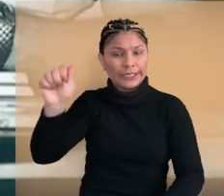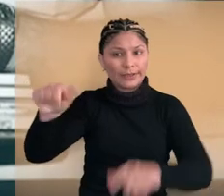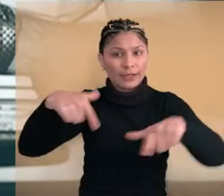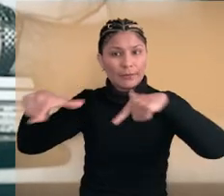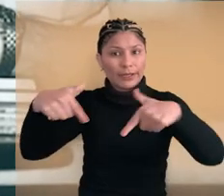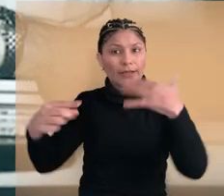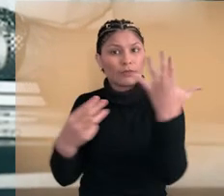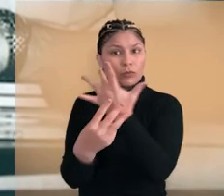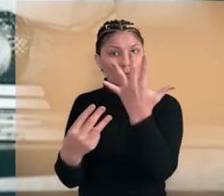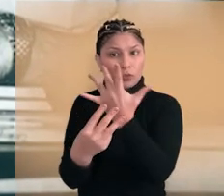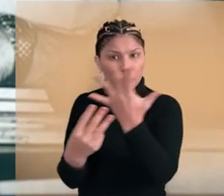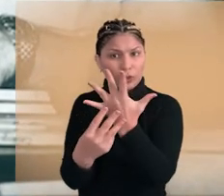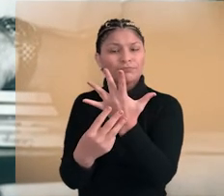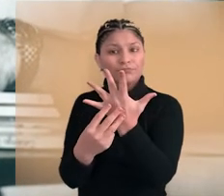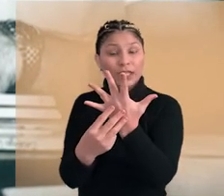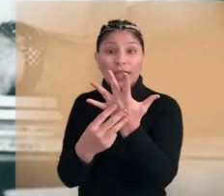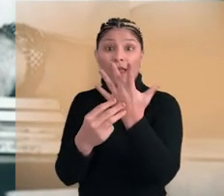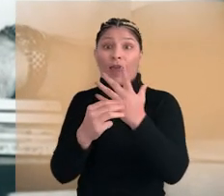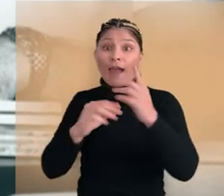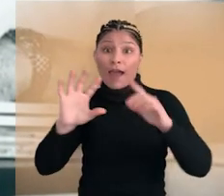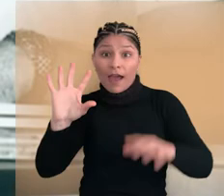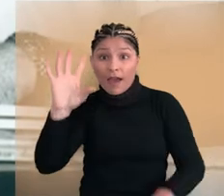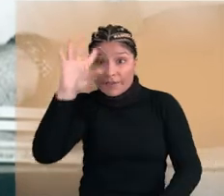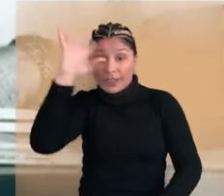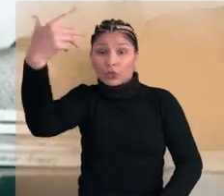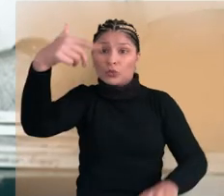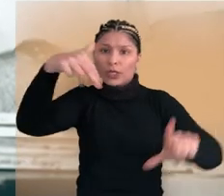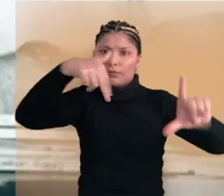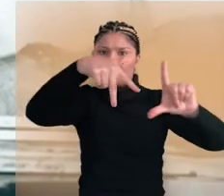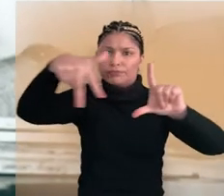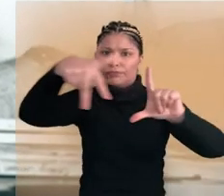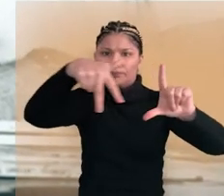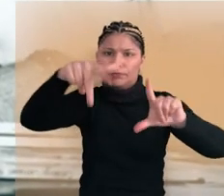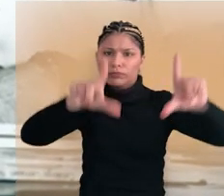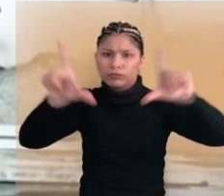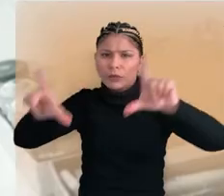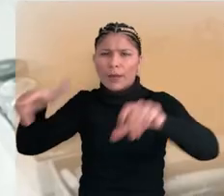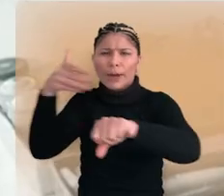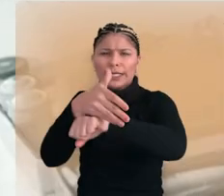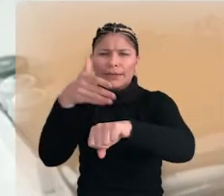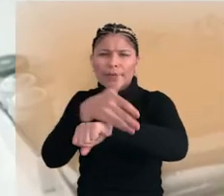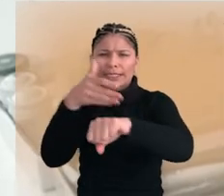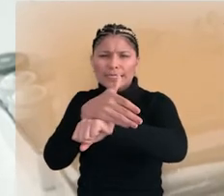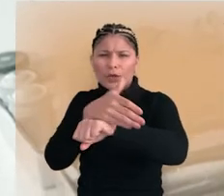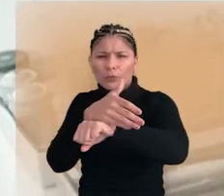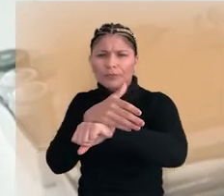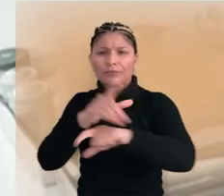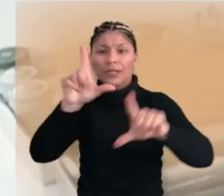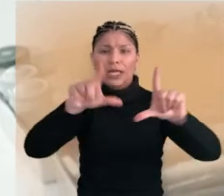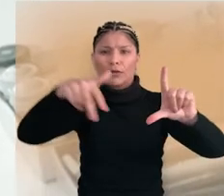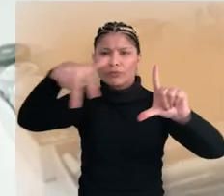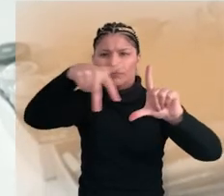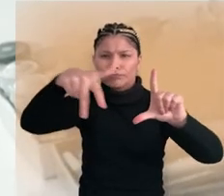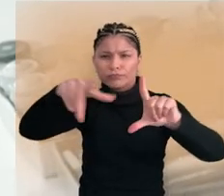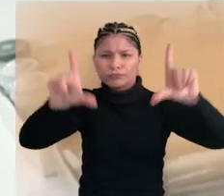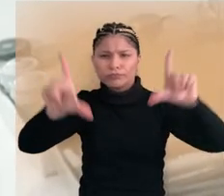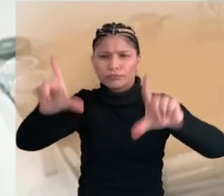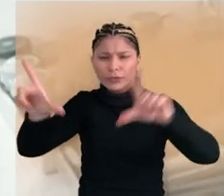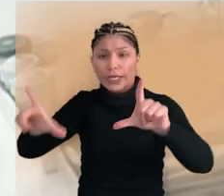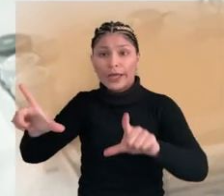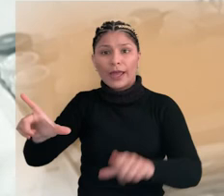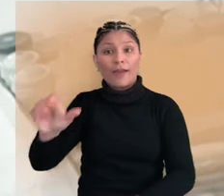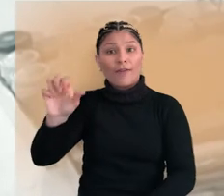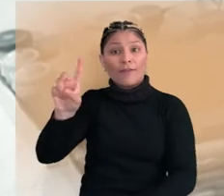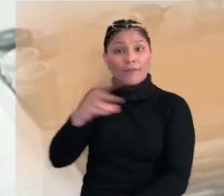na UFSM e a aventura pelo cinema de animação começava com sua participação no desenho animado